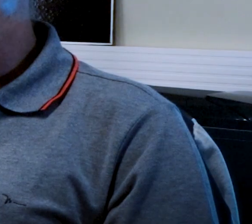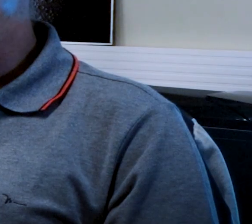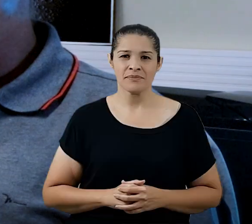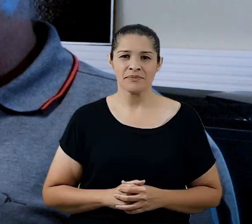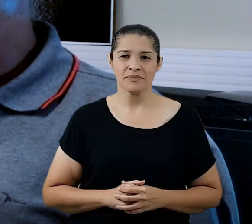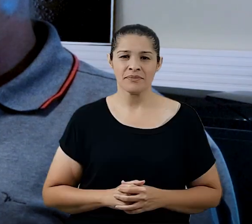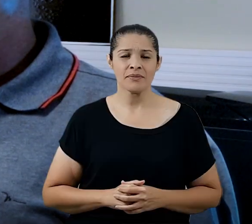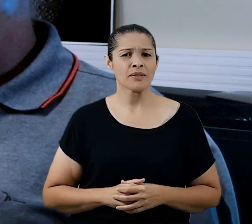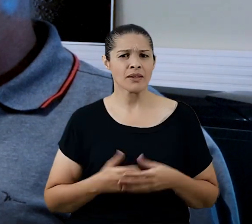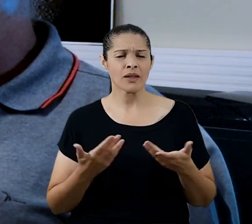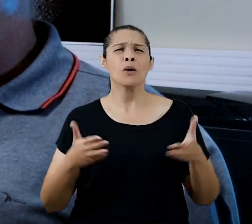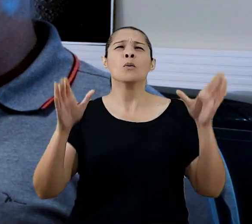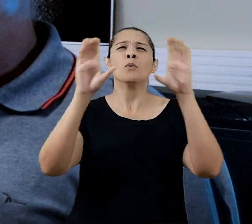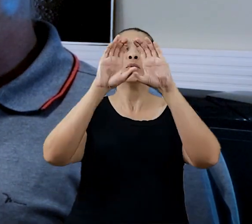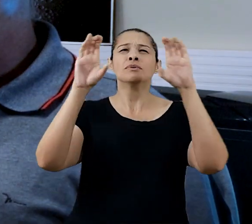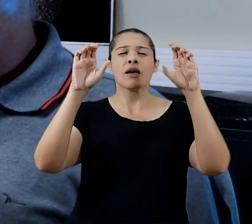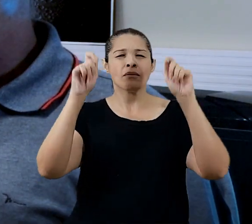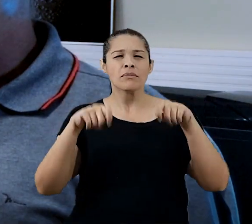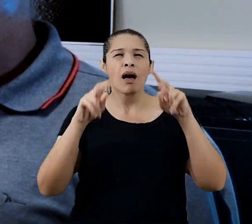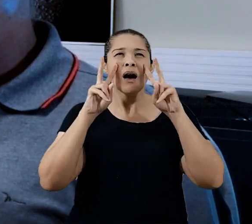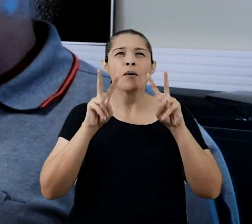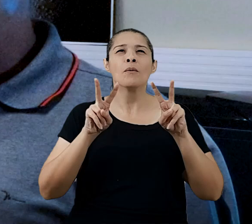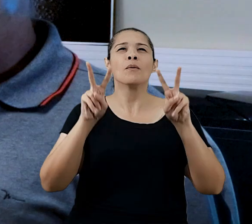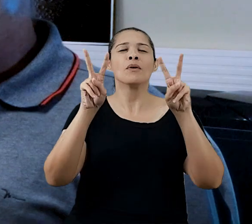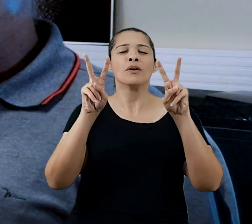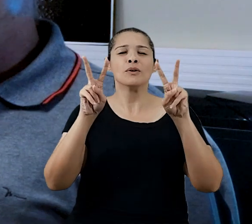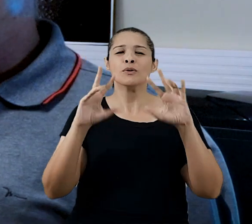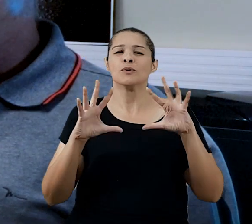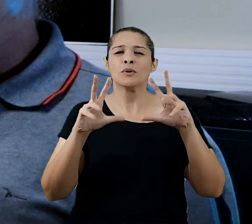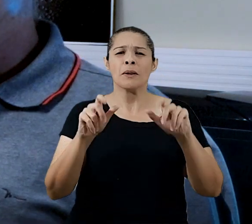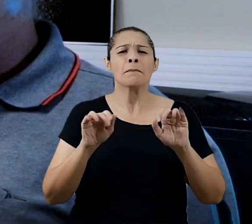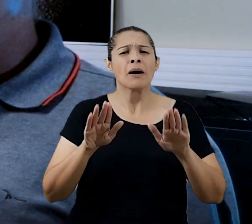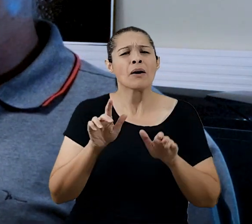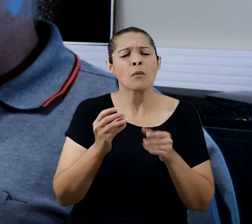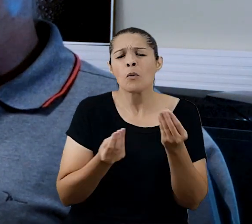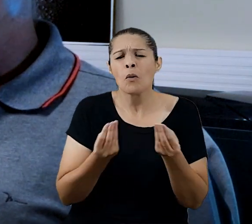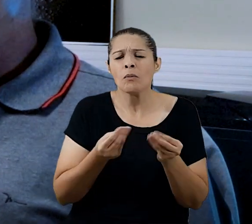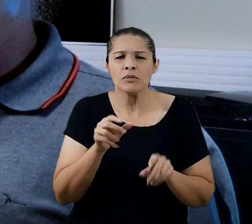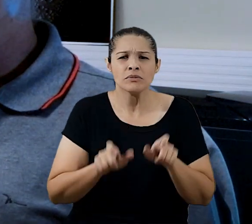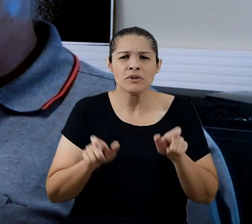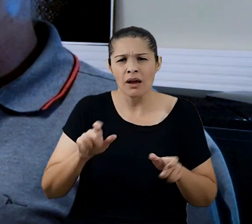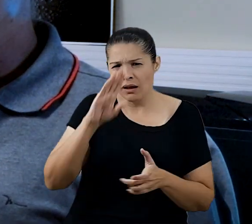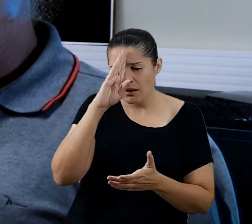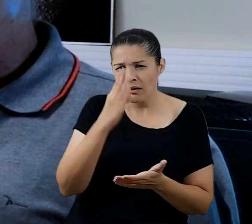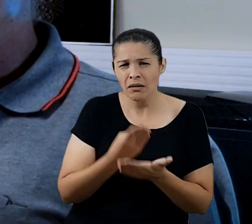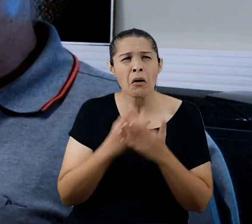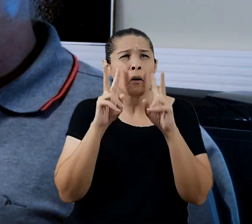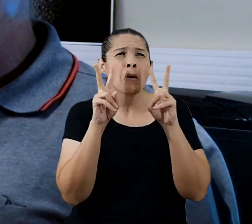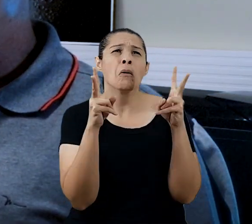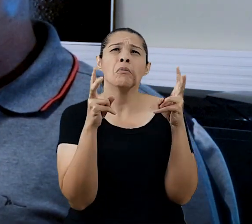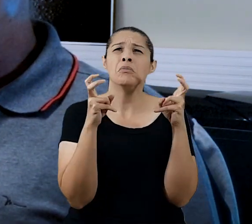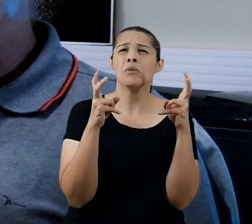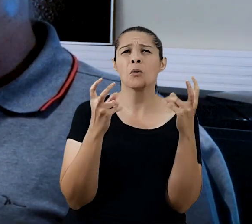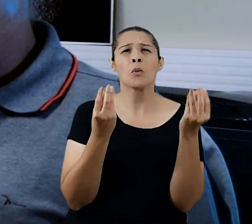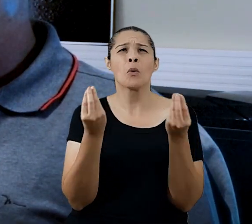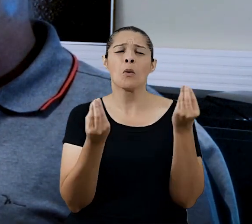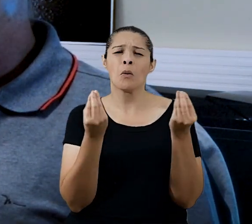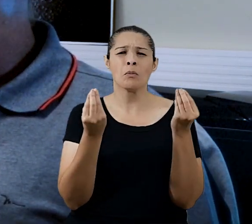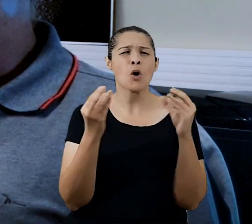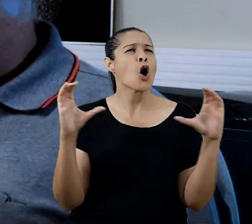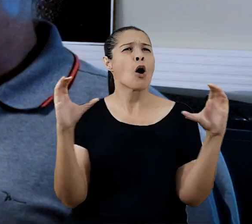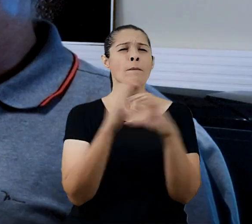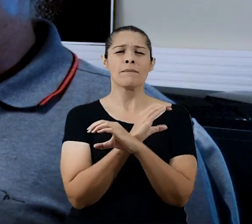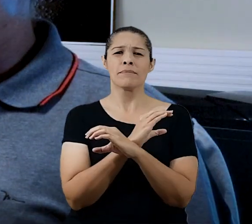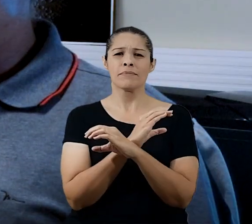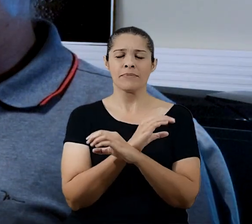O céu pode ser olhado por todo mundo, mas de que forma você acredita que devemos olhar o céu por completo?